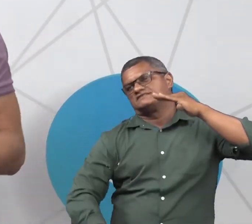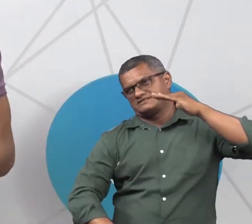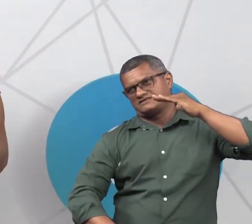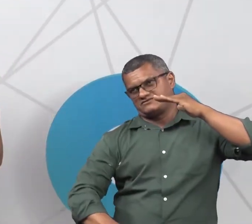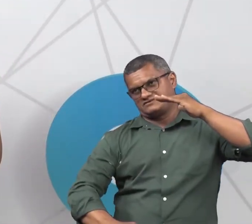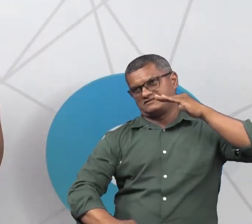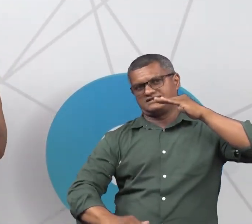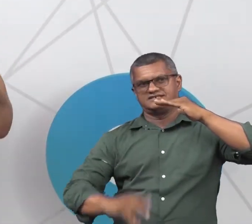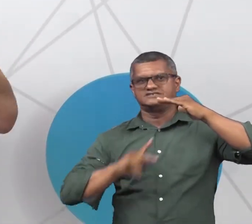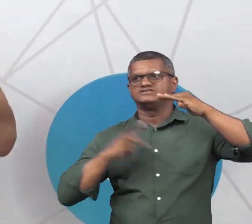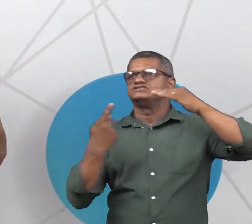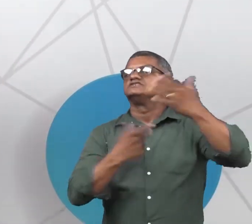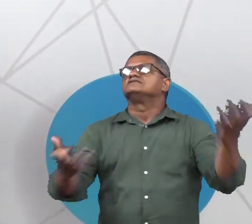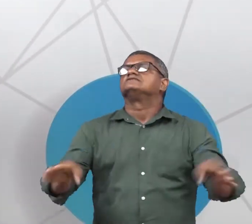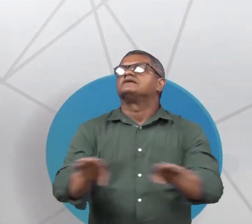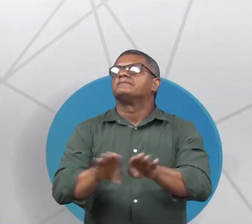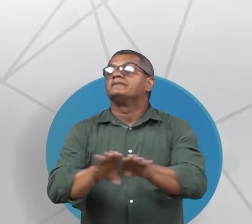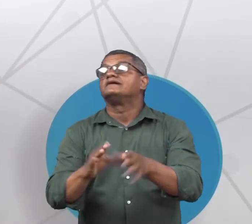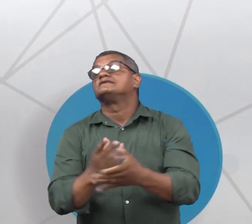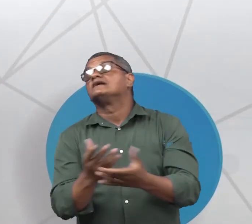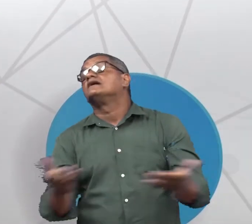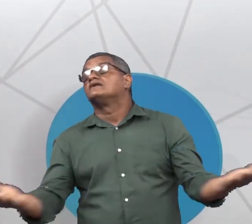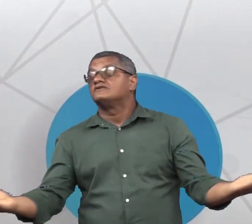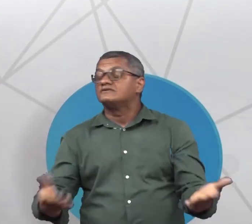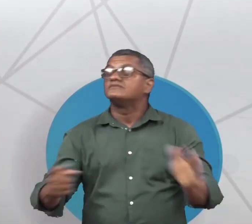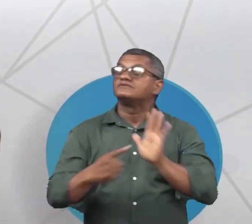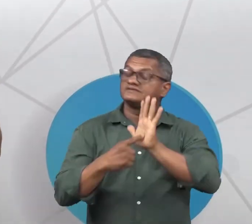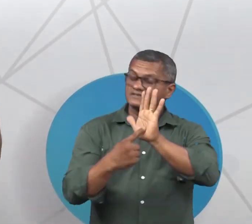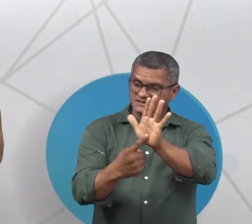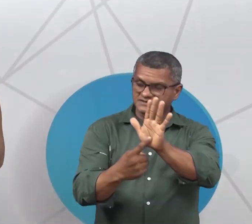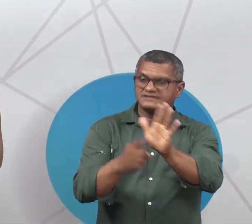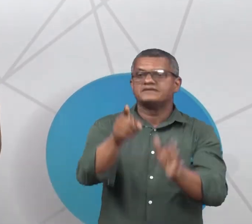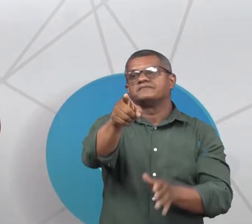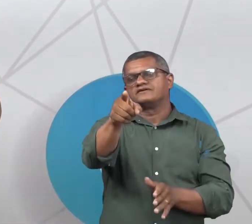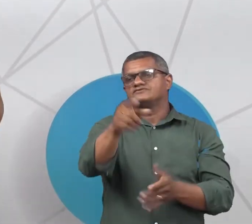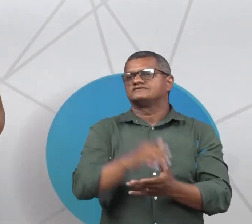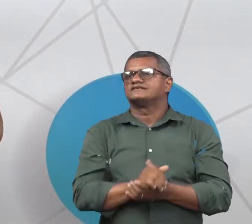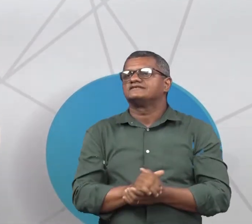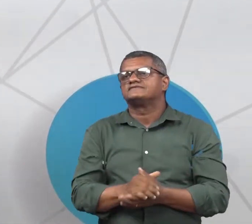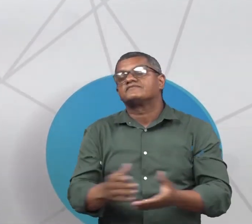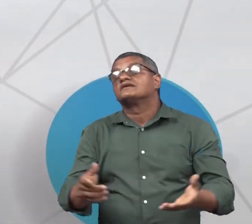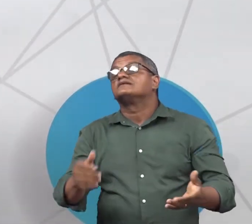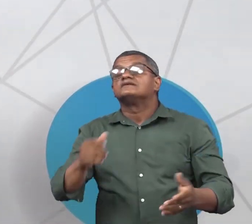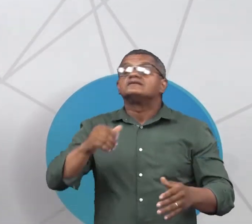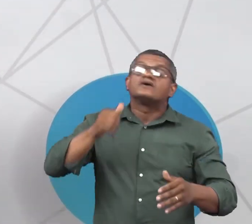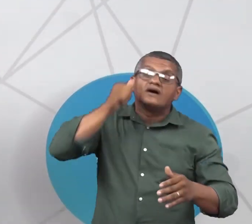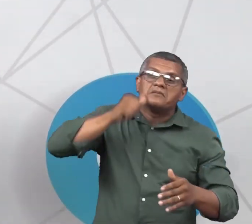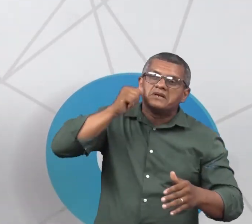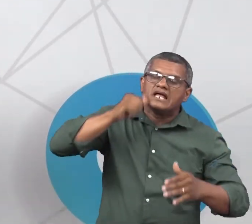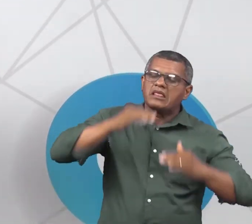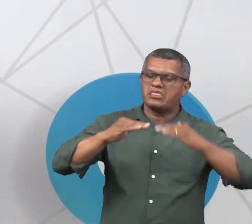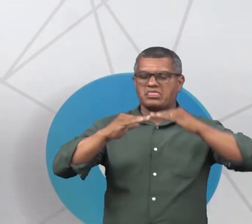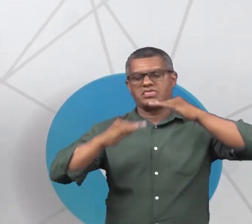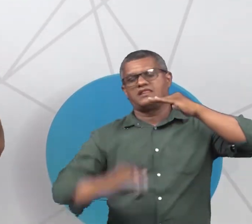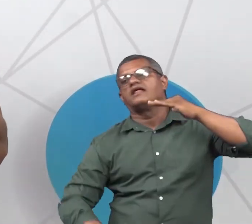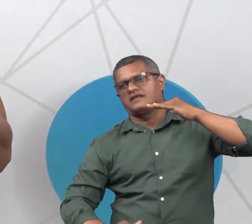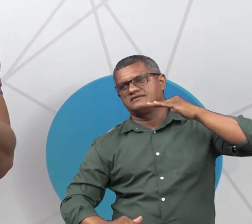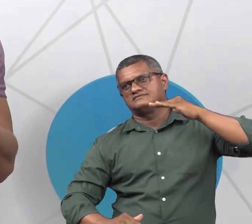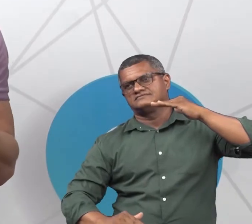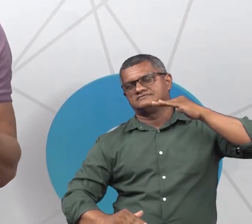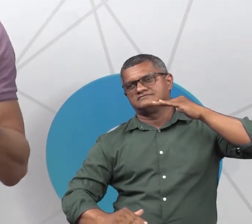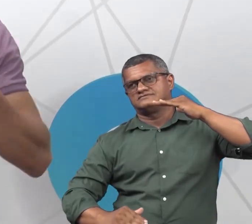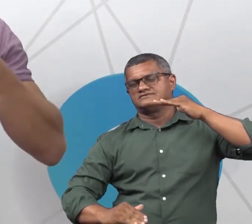gênero essa que eu volto a enfatizar a vocês, colocam a mulher numa situação de desvantagem